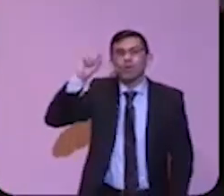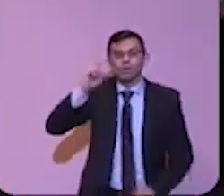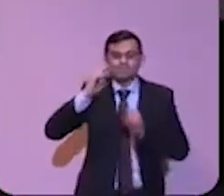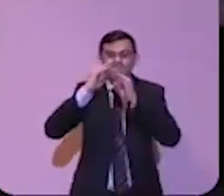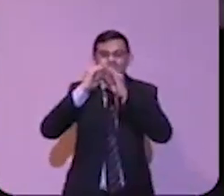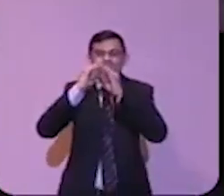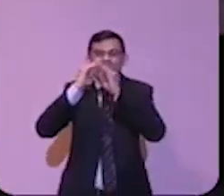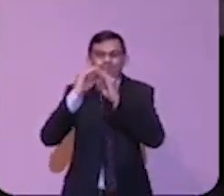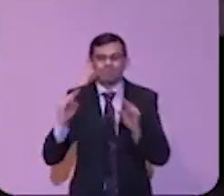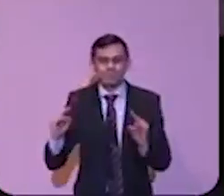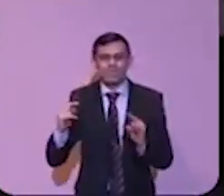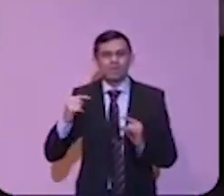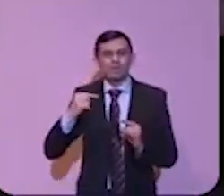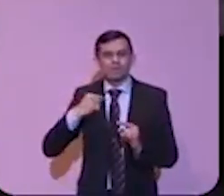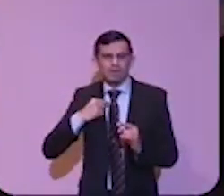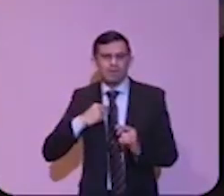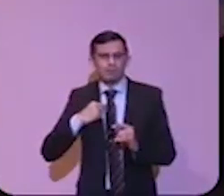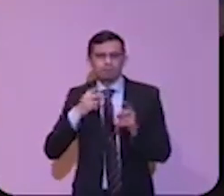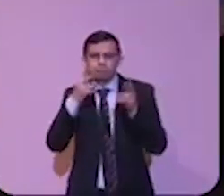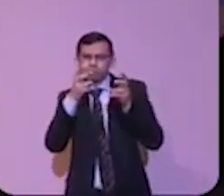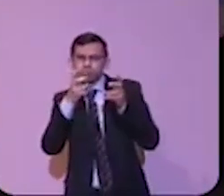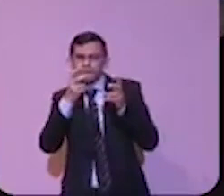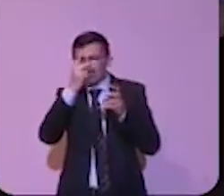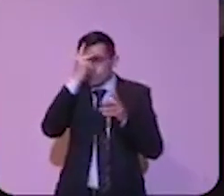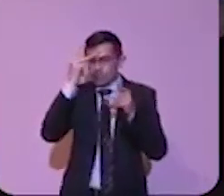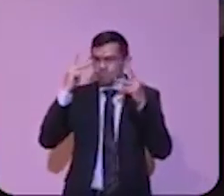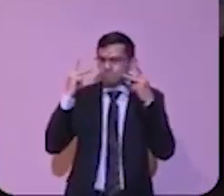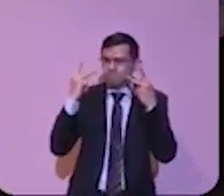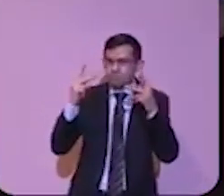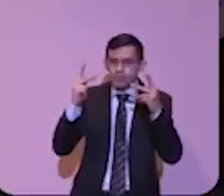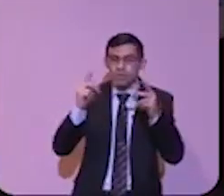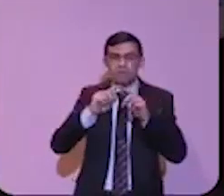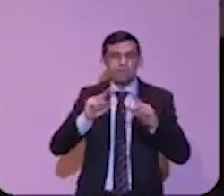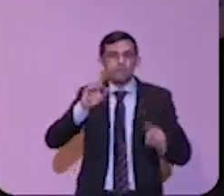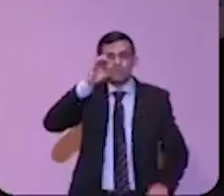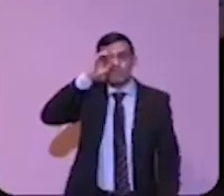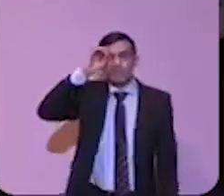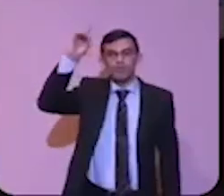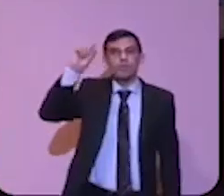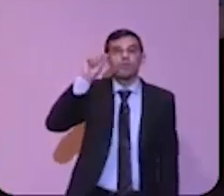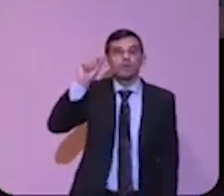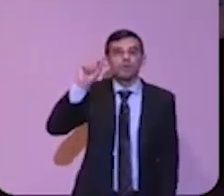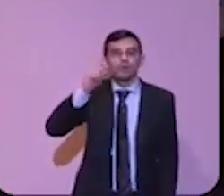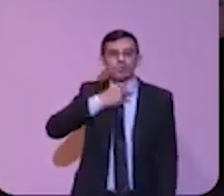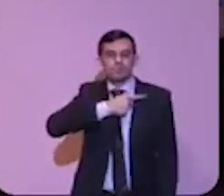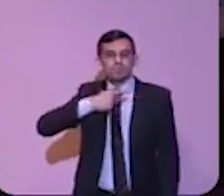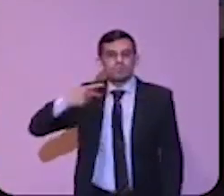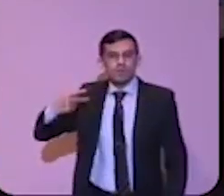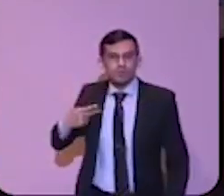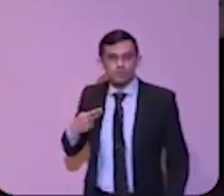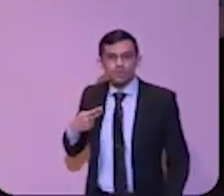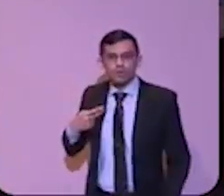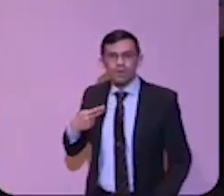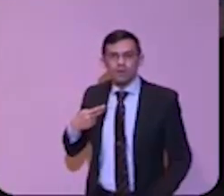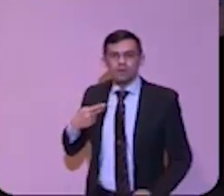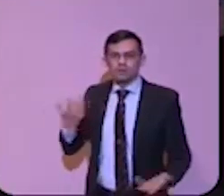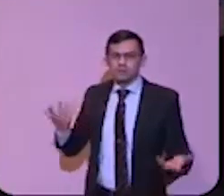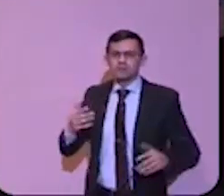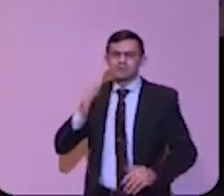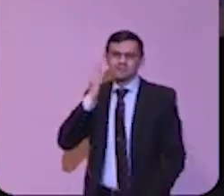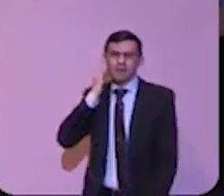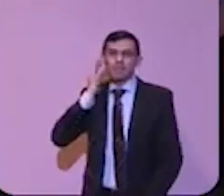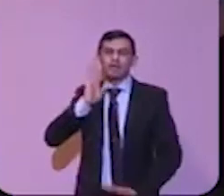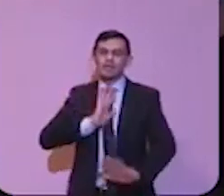retiro, eu estava ouvindo alguém pregar e parece que aquele dia o pastor encomendou, sabe